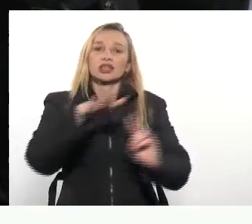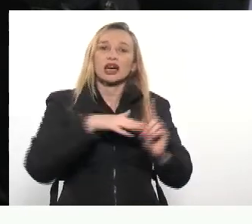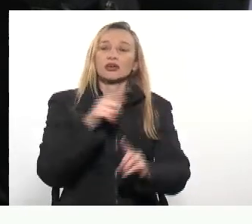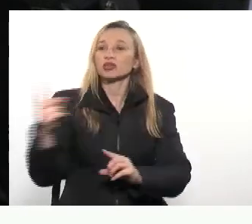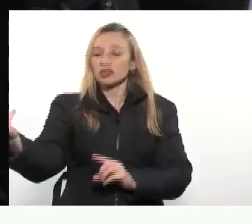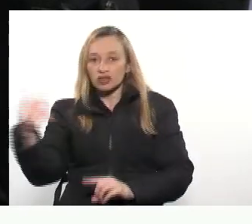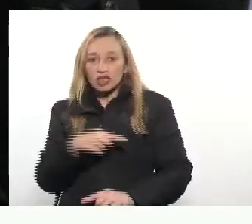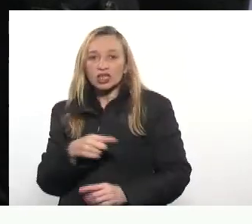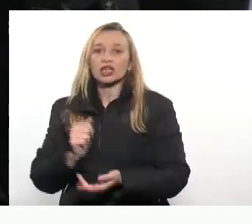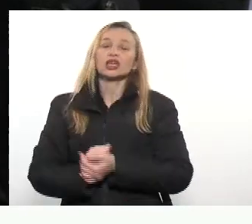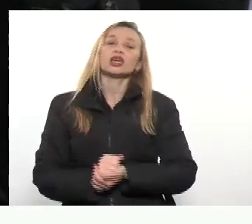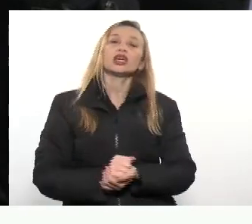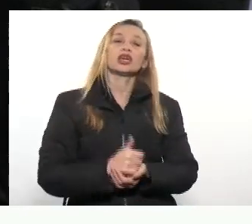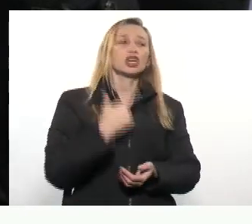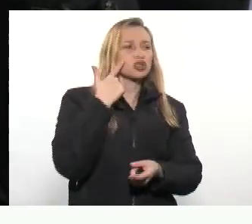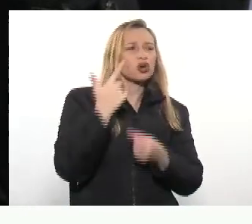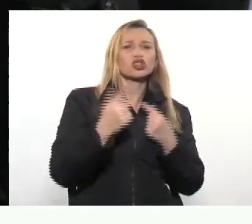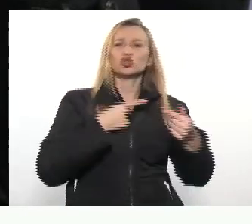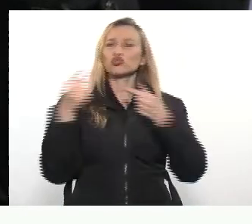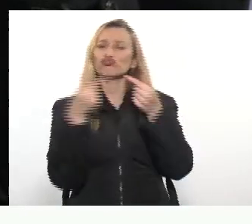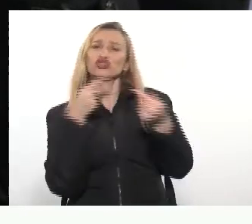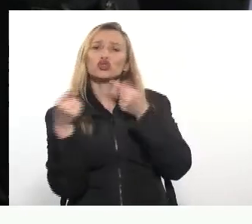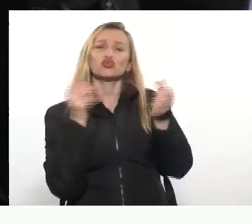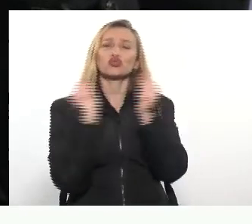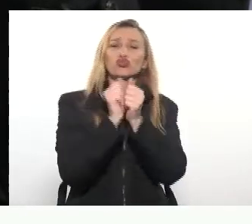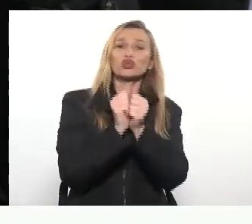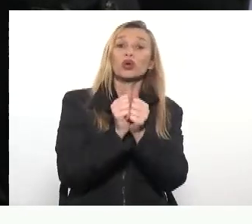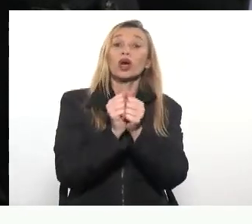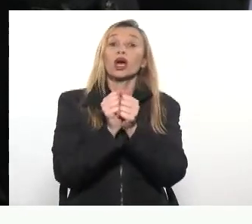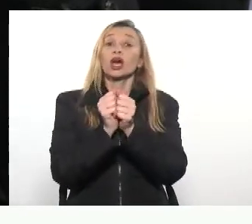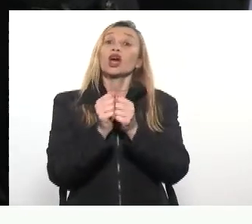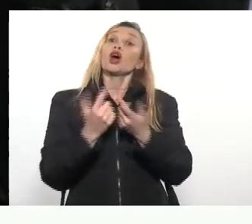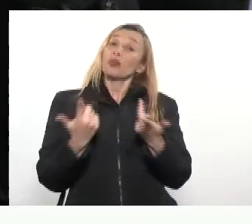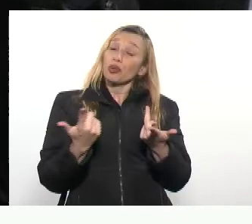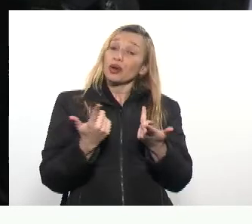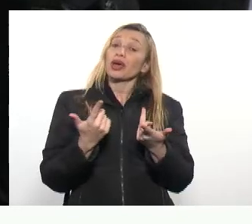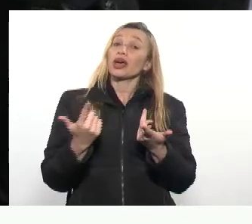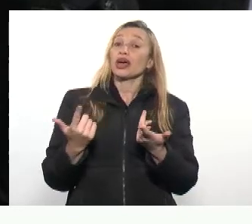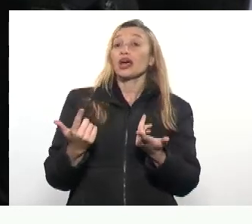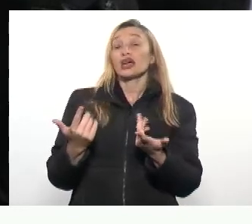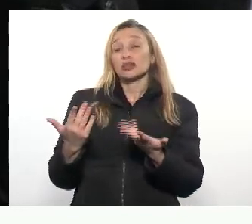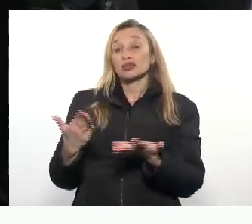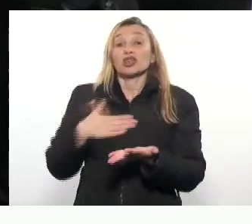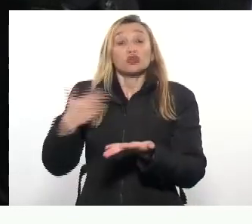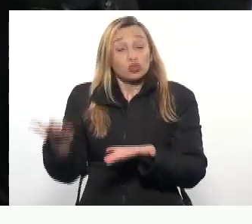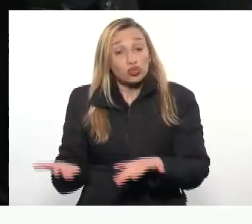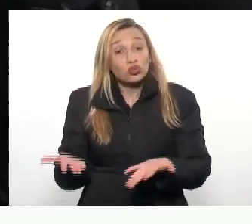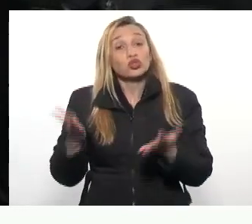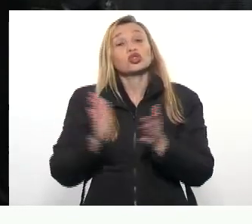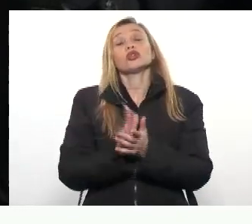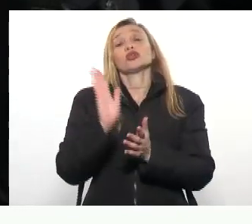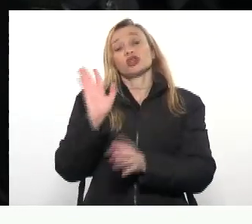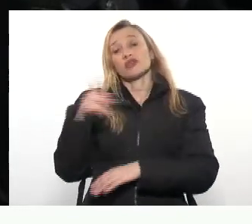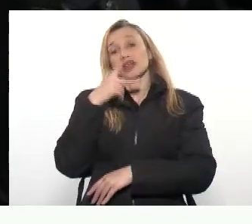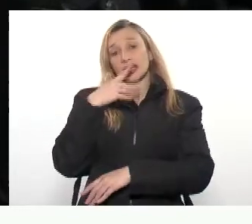os anseios e a gente discutir junto, que é uma coisa que nos aflige, isso que eu exemplifiquei